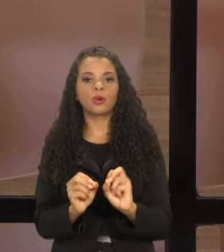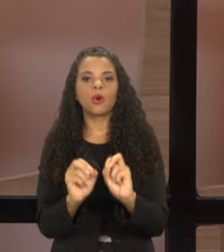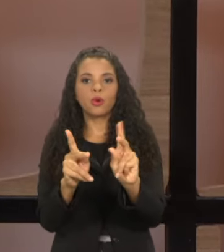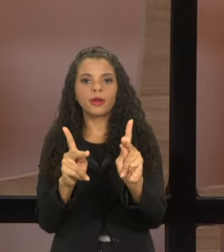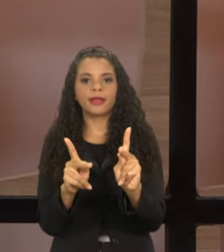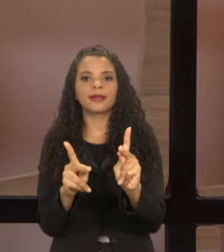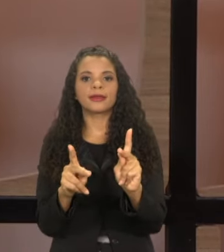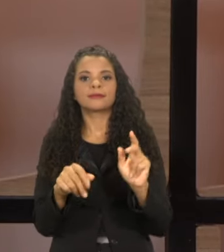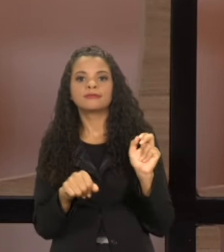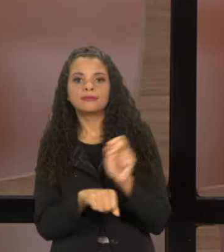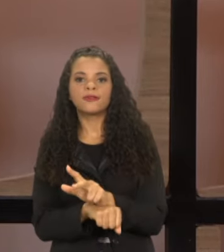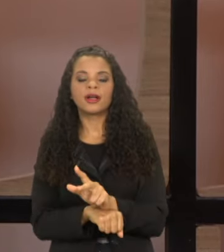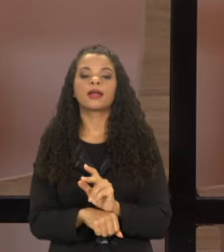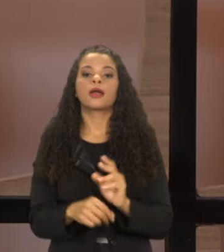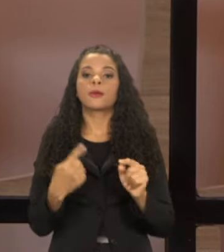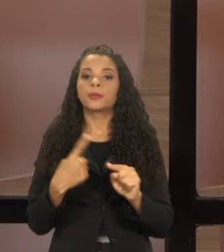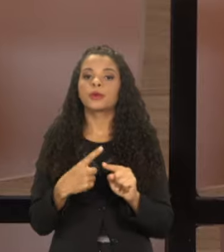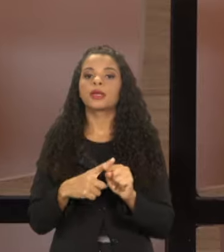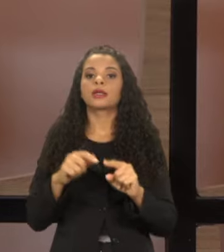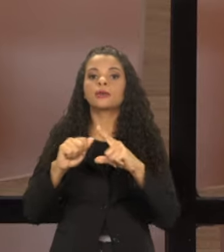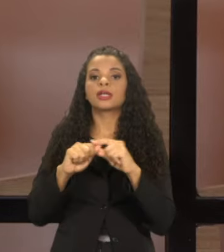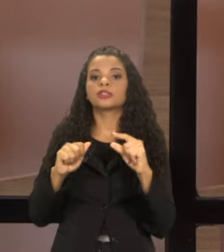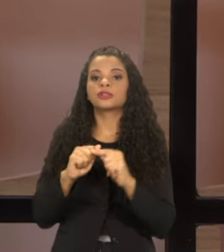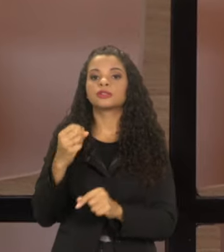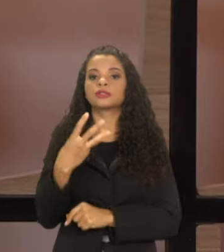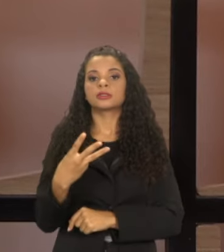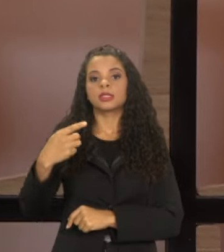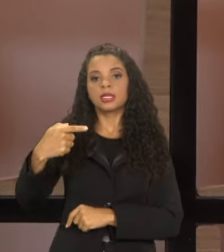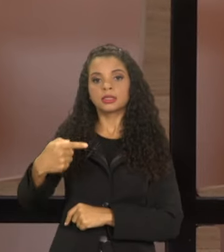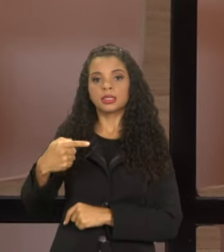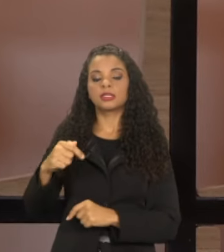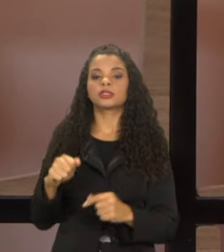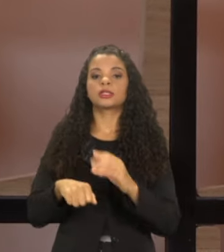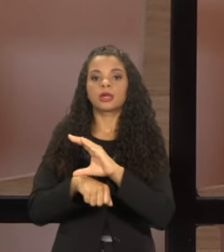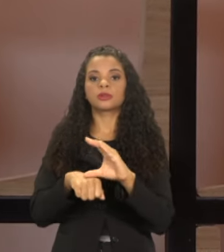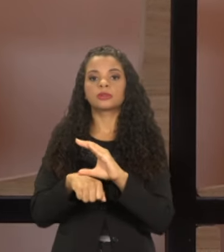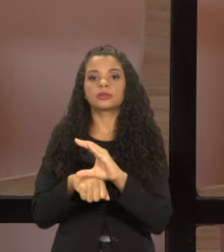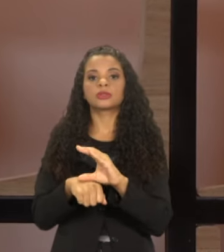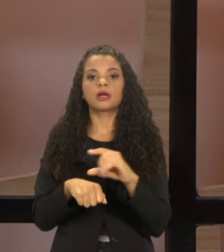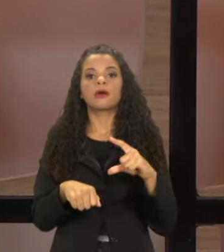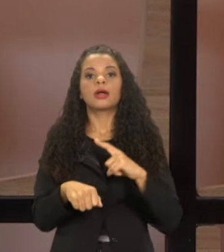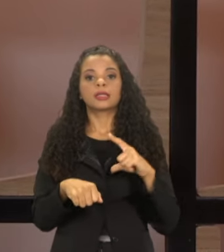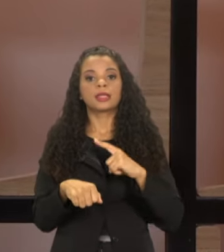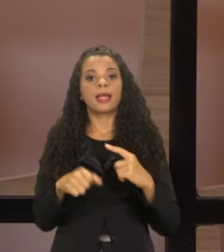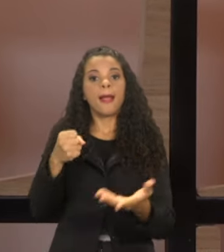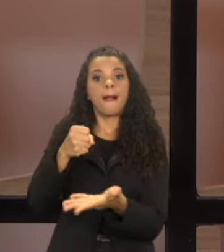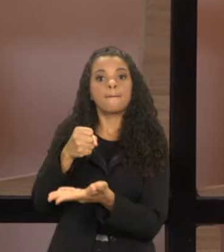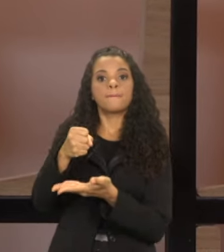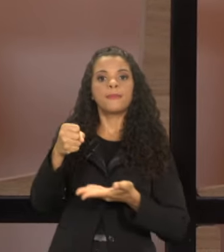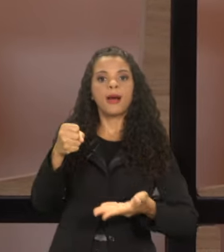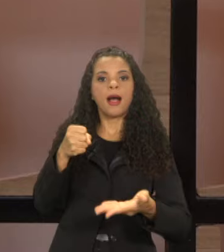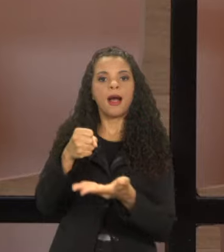no artigo 37 da Constituição, nós temos os princípios pilares, as chamadas pedras de toque, não é?